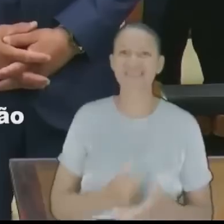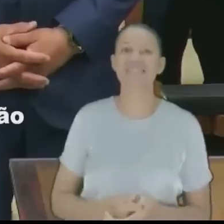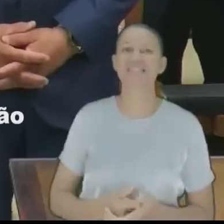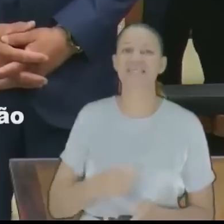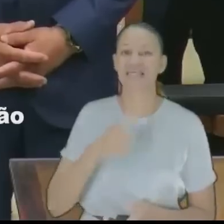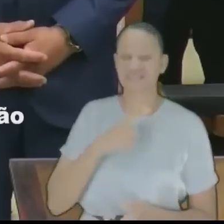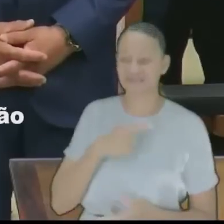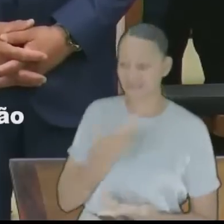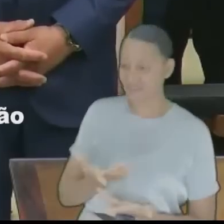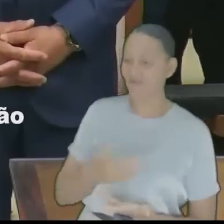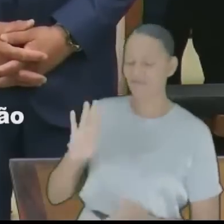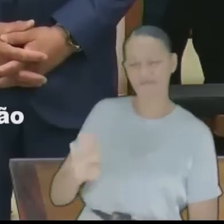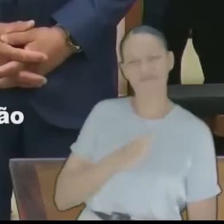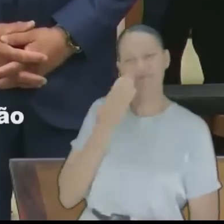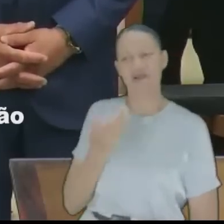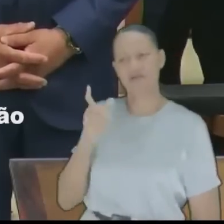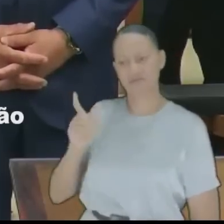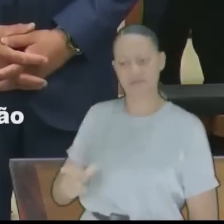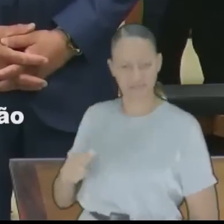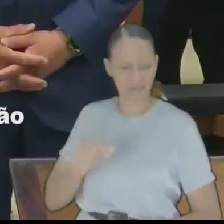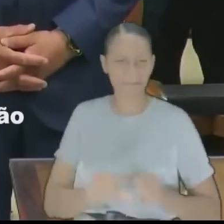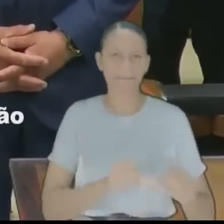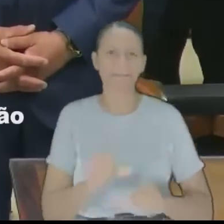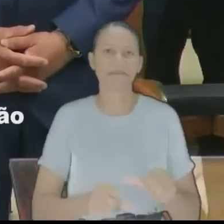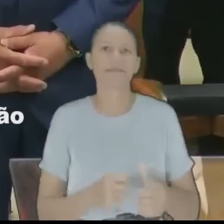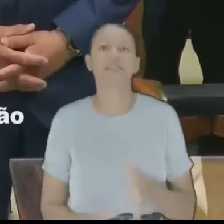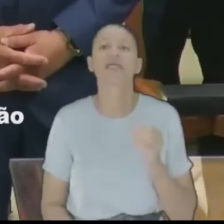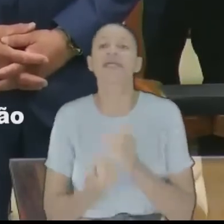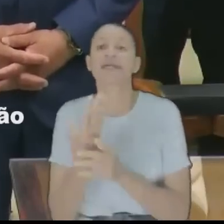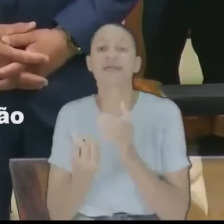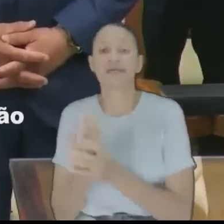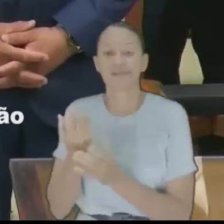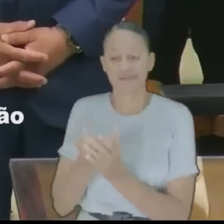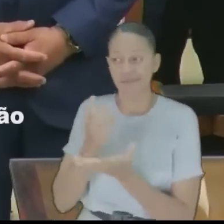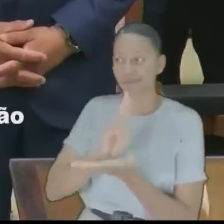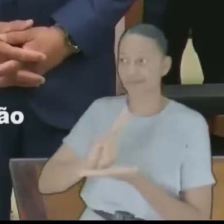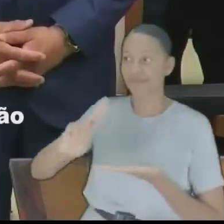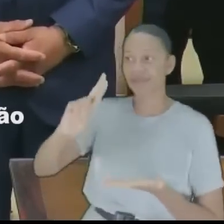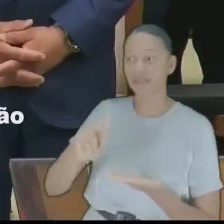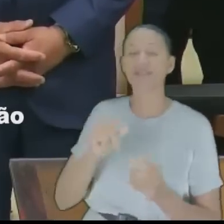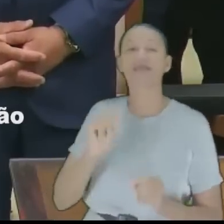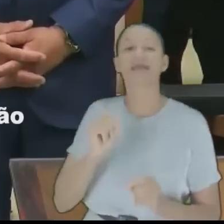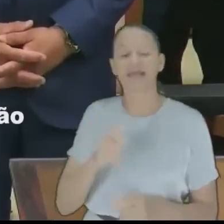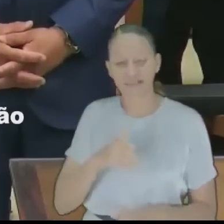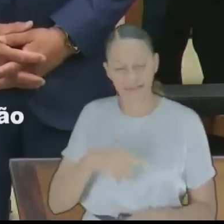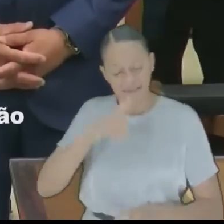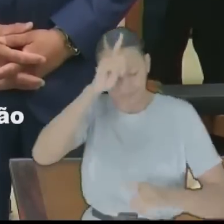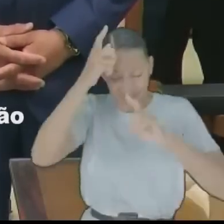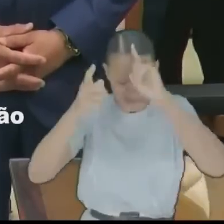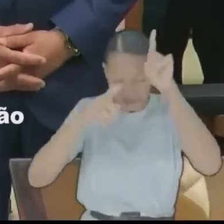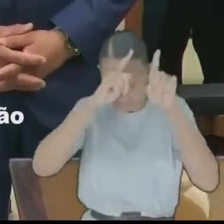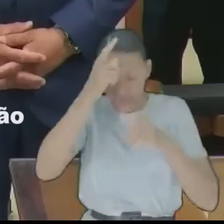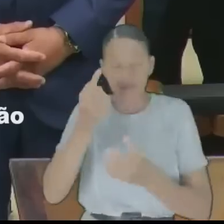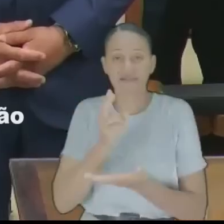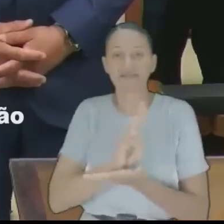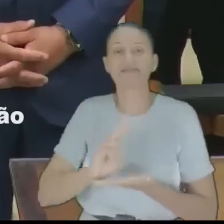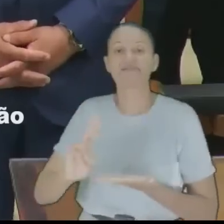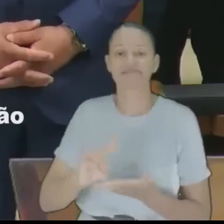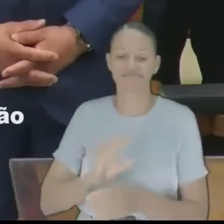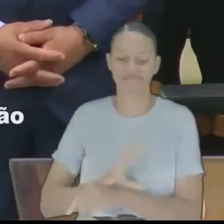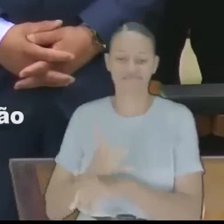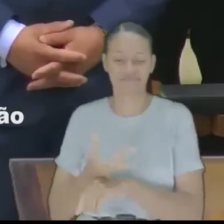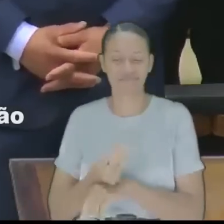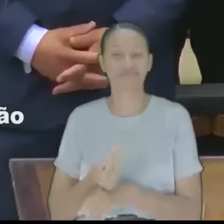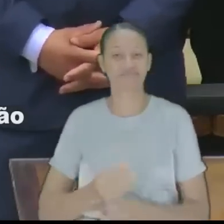lhes nutriu. Quem foi que inventou as universidades? Você sabe quem foi que inventou as universidades? Hein? A